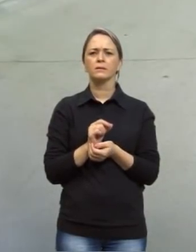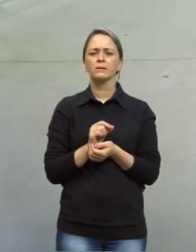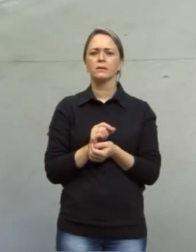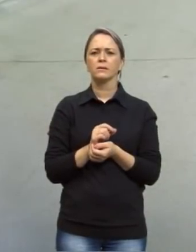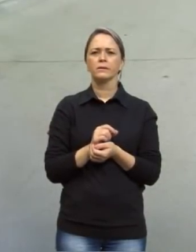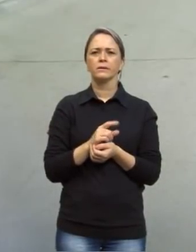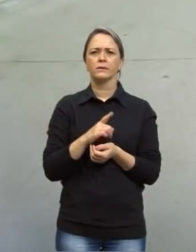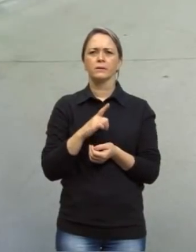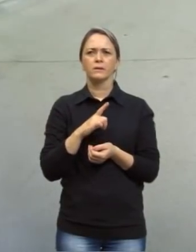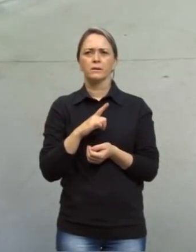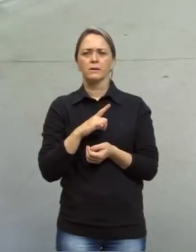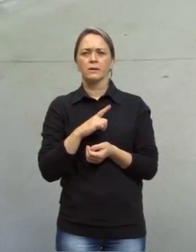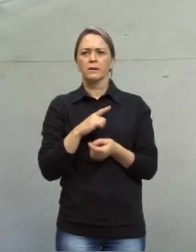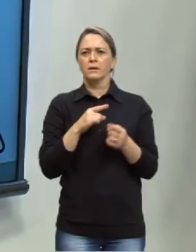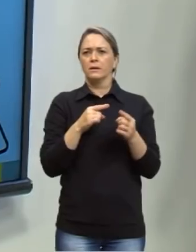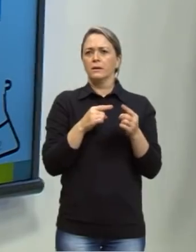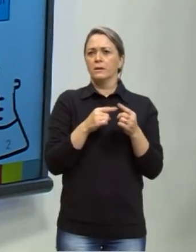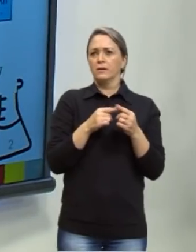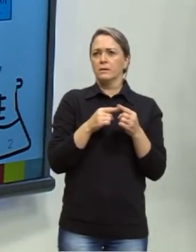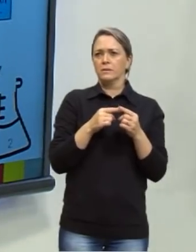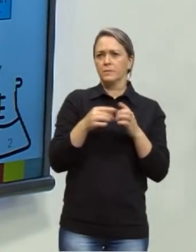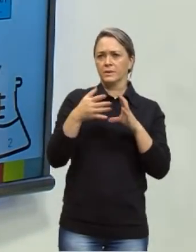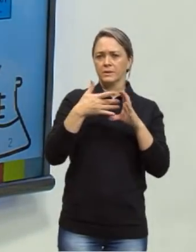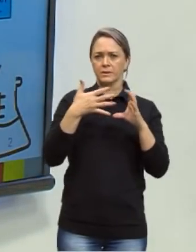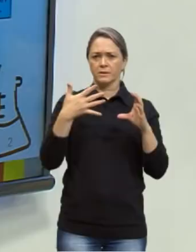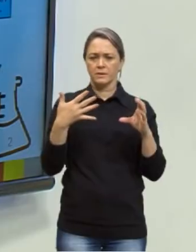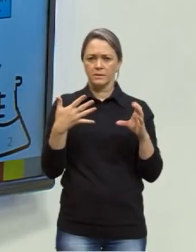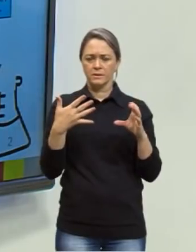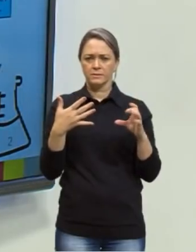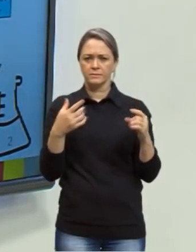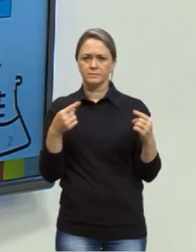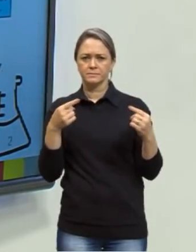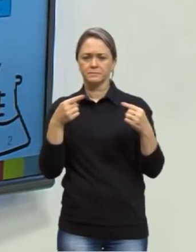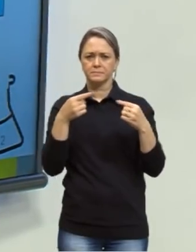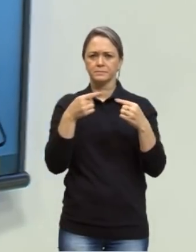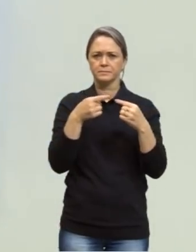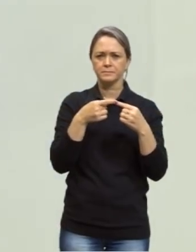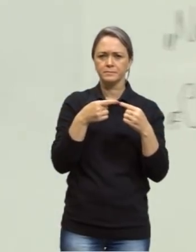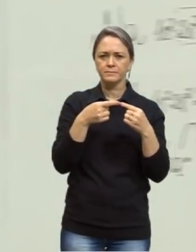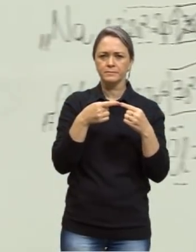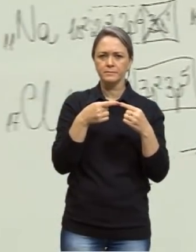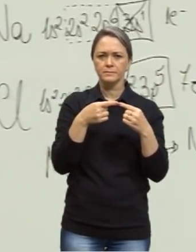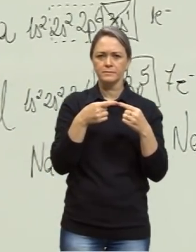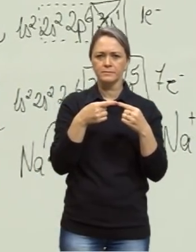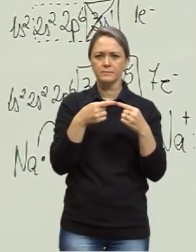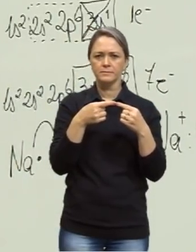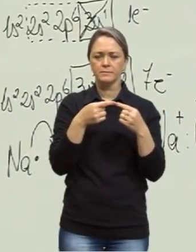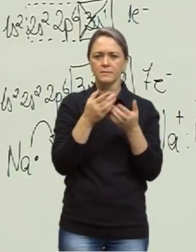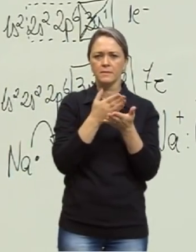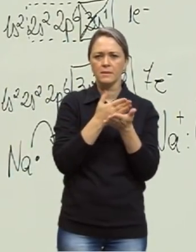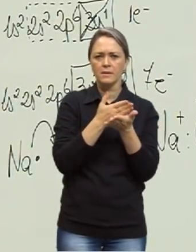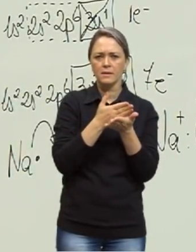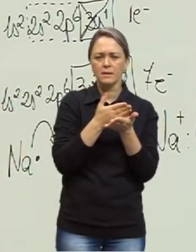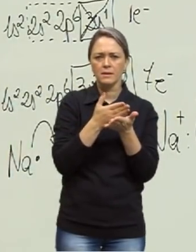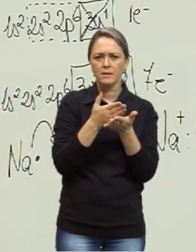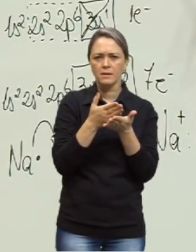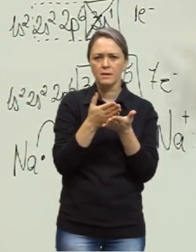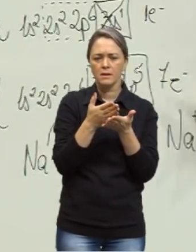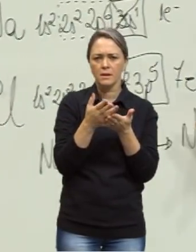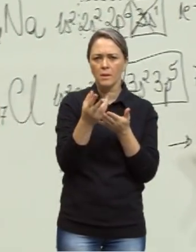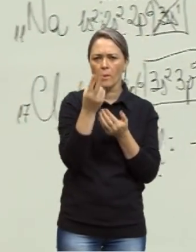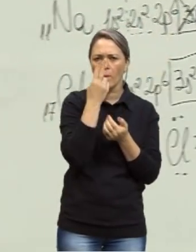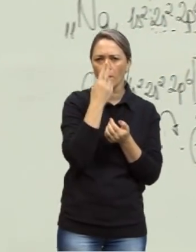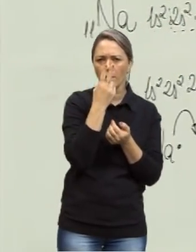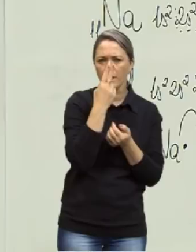quando eu tenho esse caso a característica dessa ligação né ela começa a ser muito